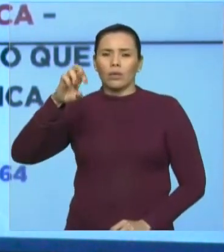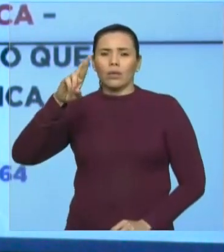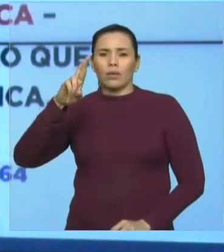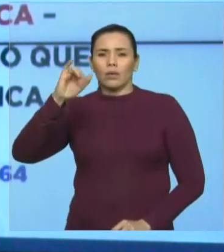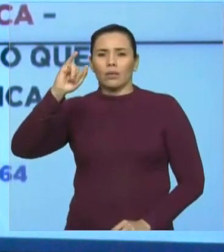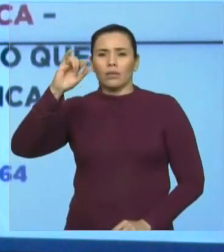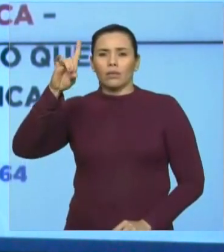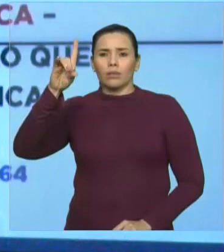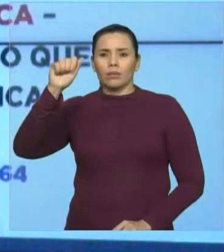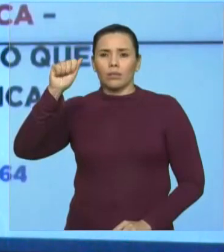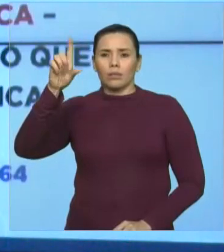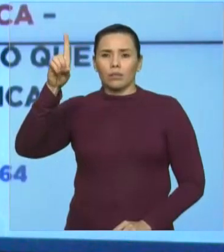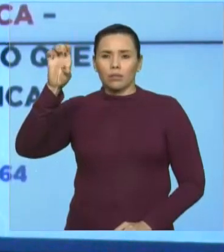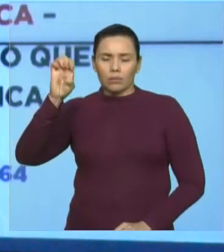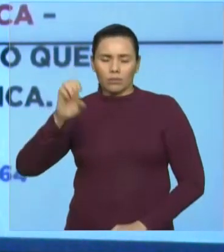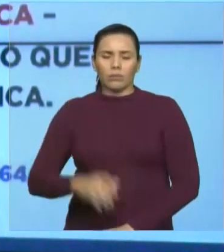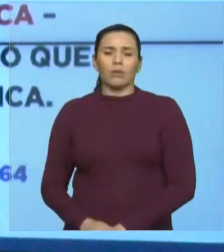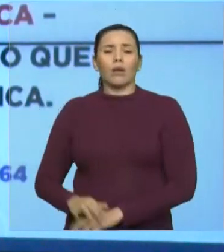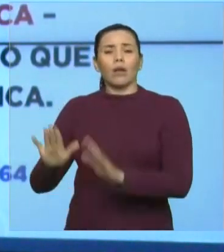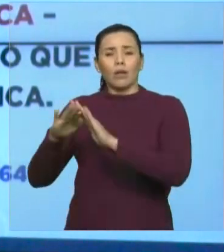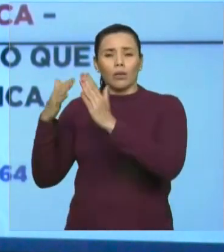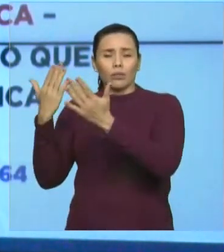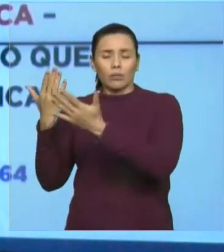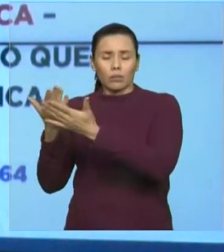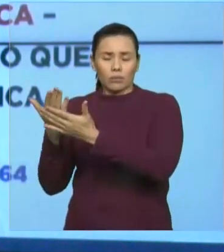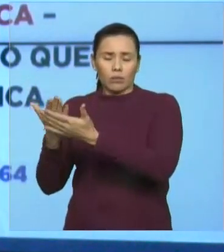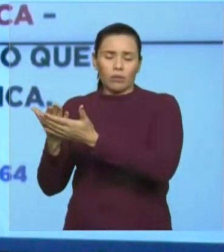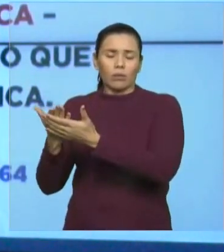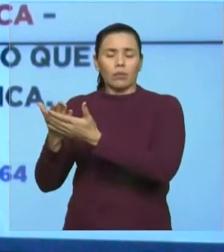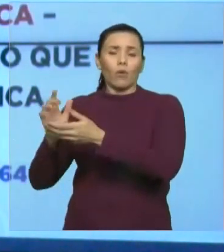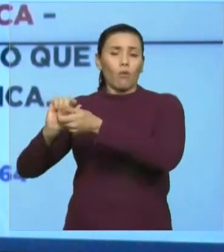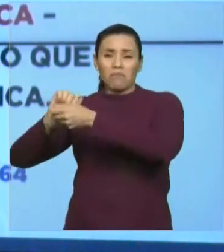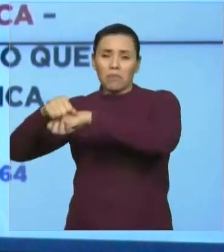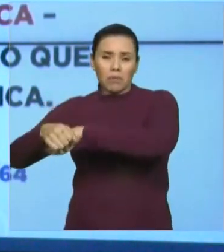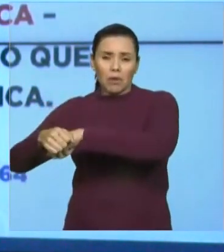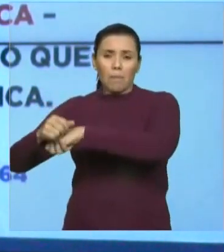privada, pública para pública, mostrando-se